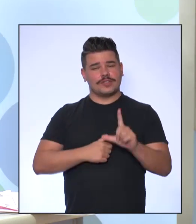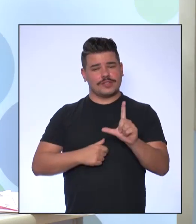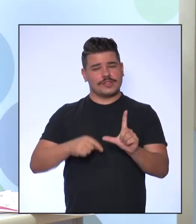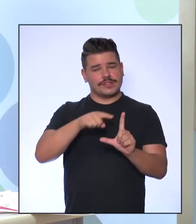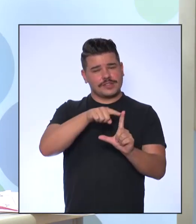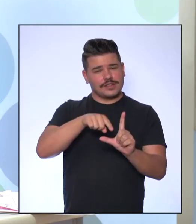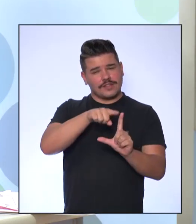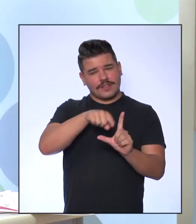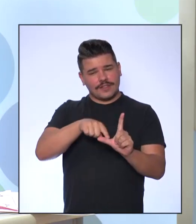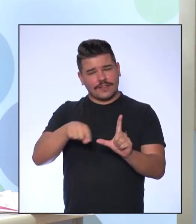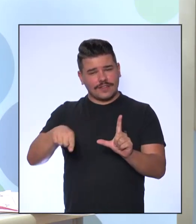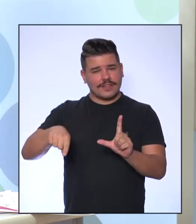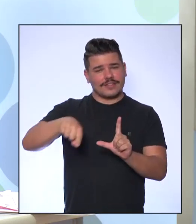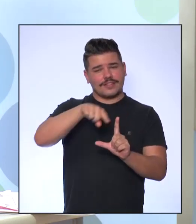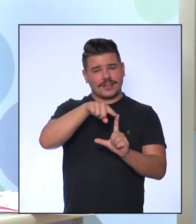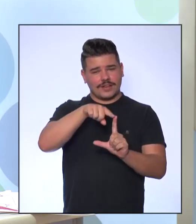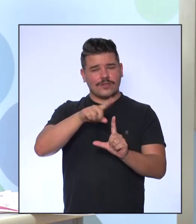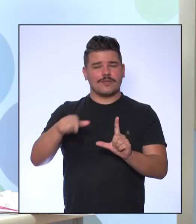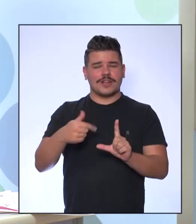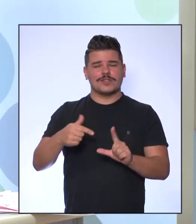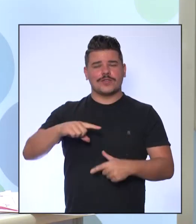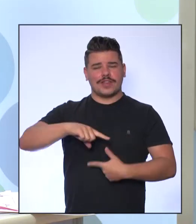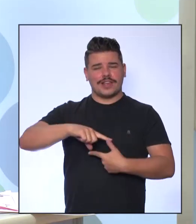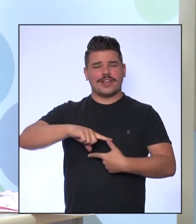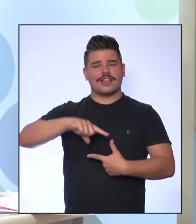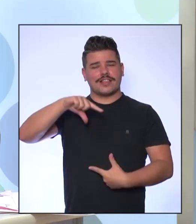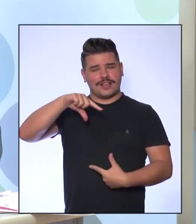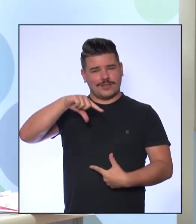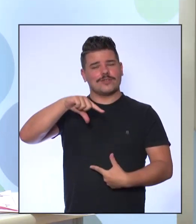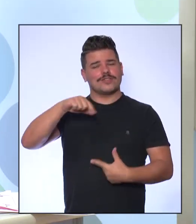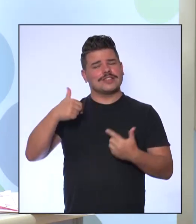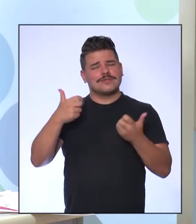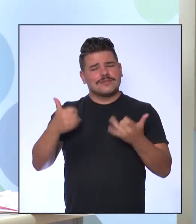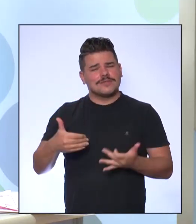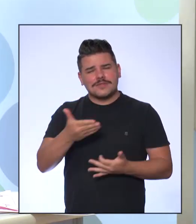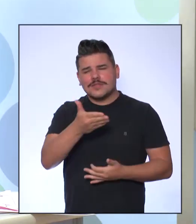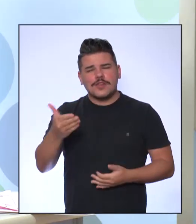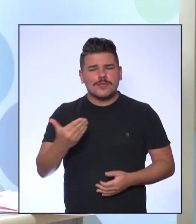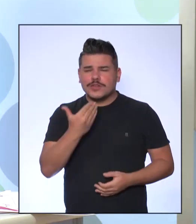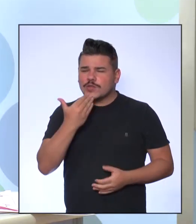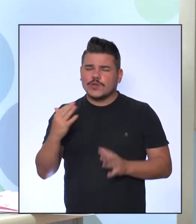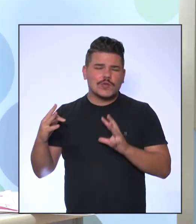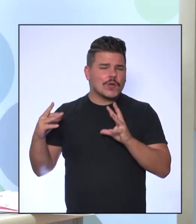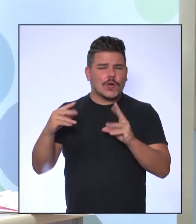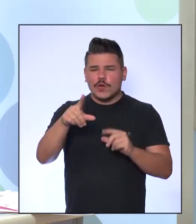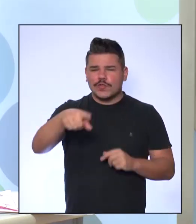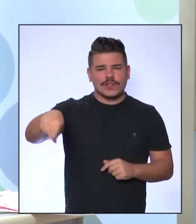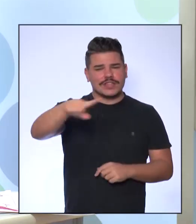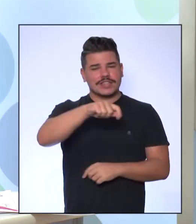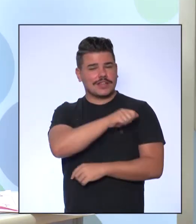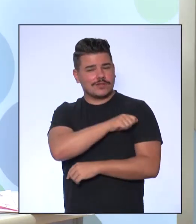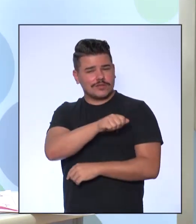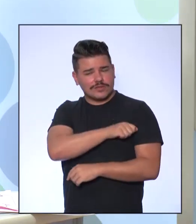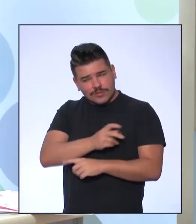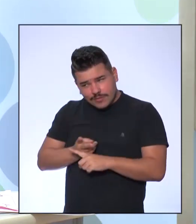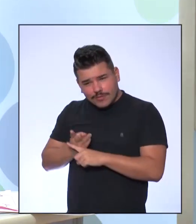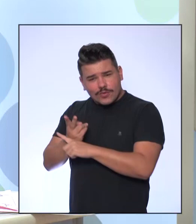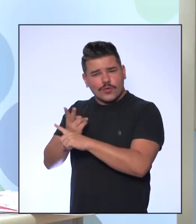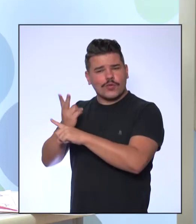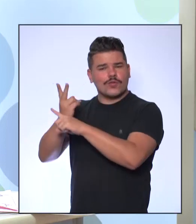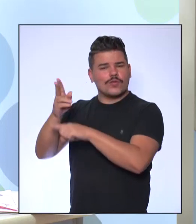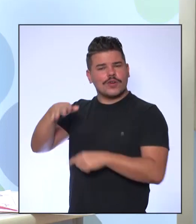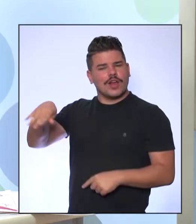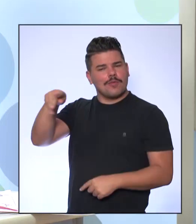e, claro, eu peço para que todos os alunos procurem os professores, peçam